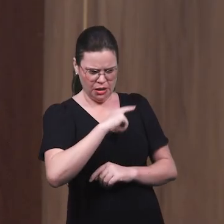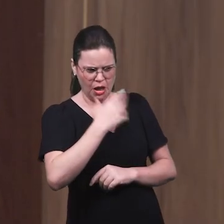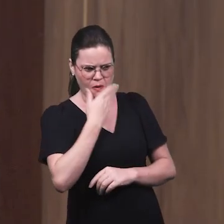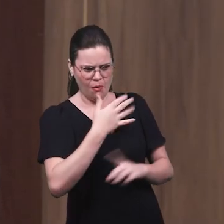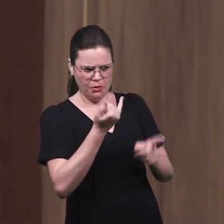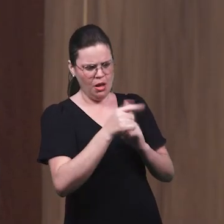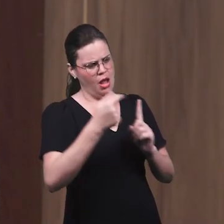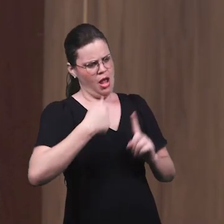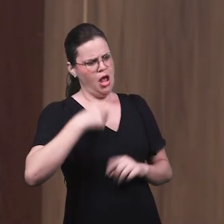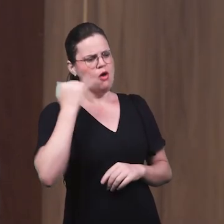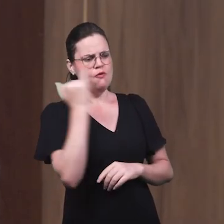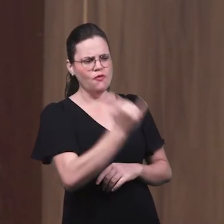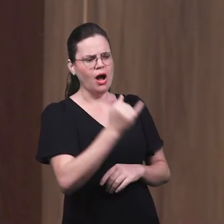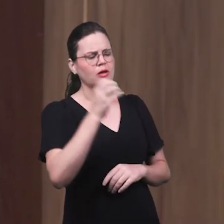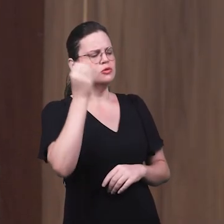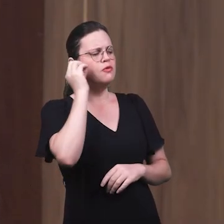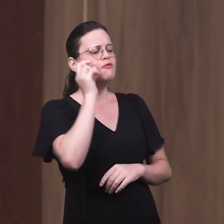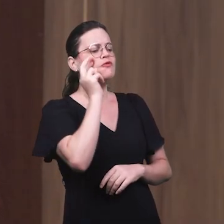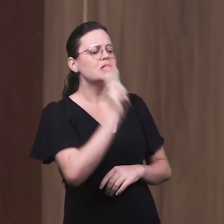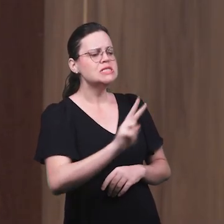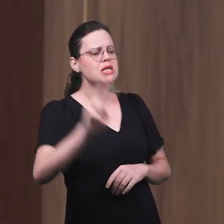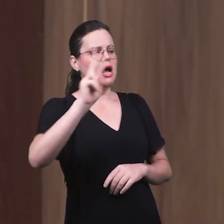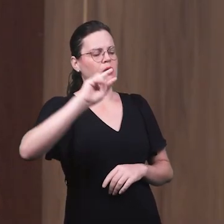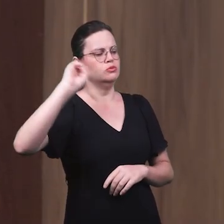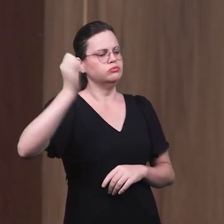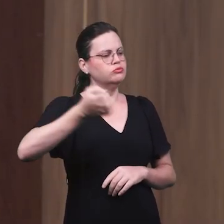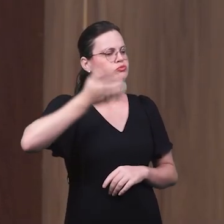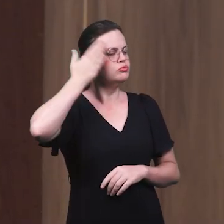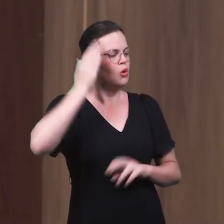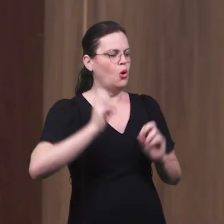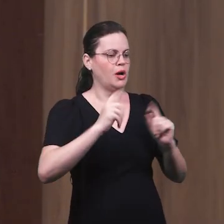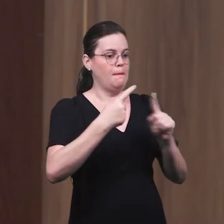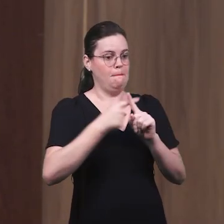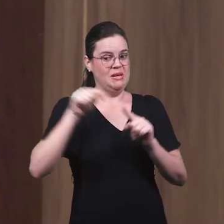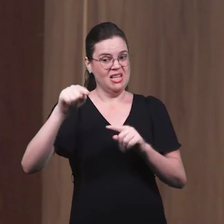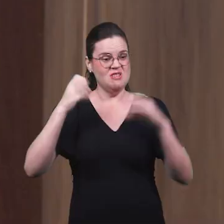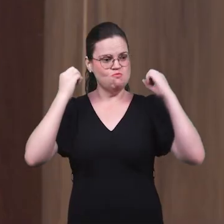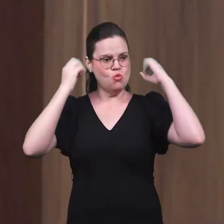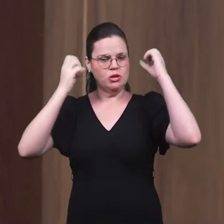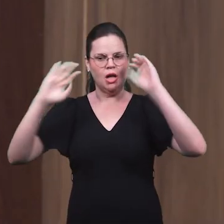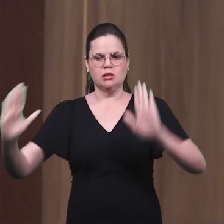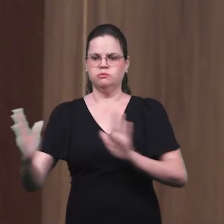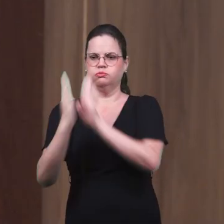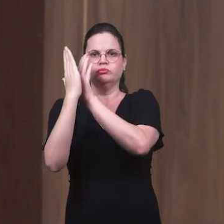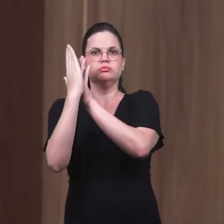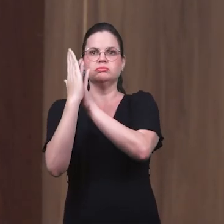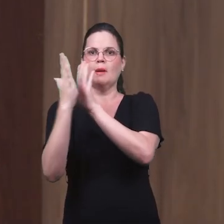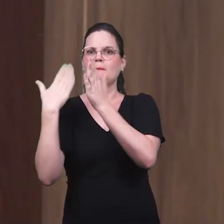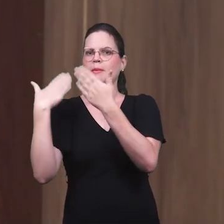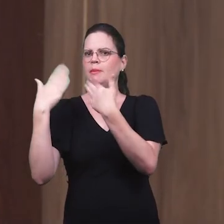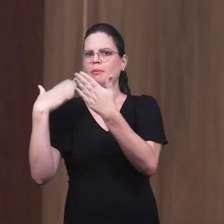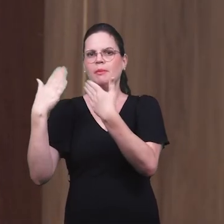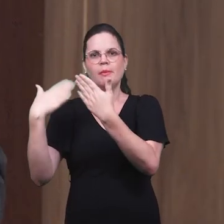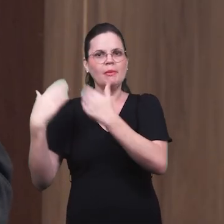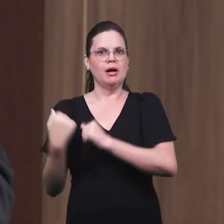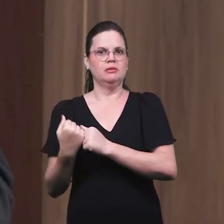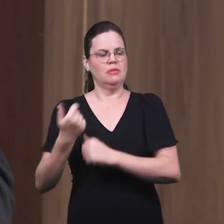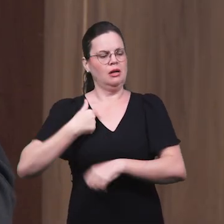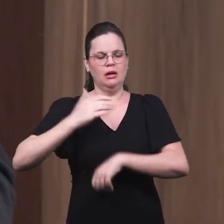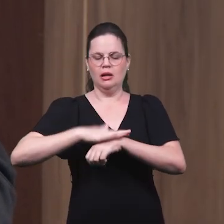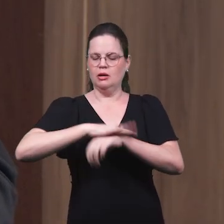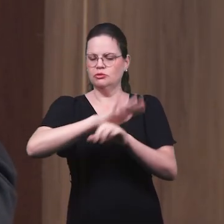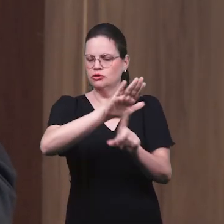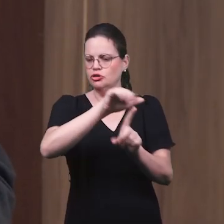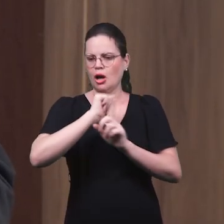falo visões, eu falo de outras formas, mas com Moisés eu falo boca a boca. Então, vamos fazer distinção aqui. Fui eu que chamei, ele que está à frente, e